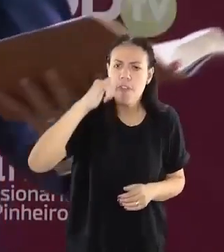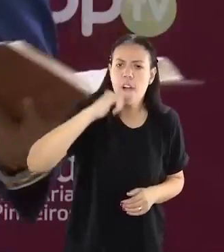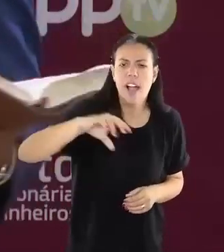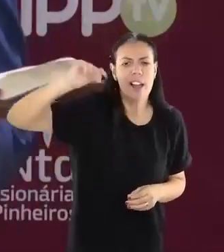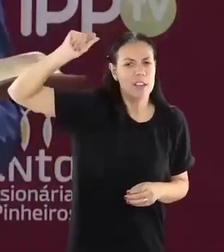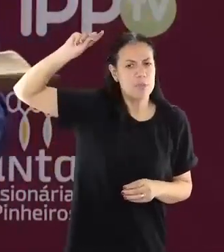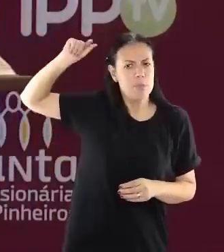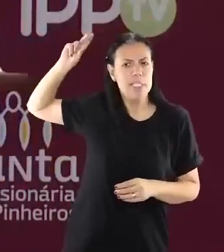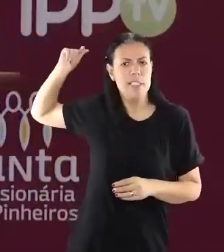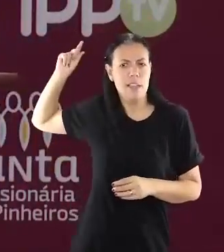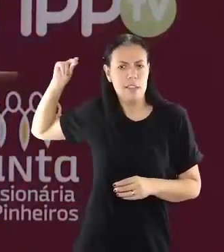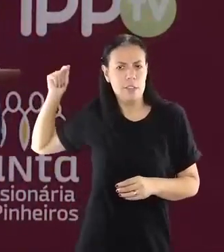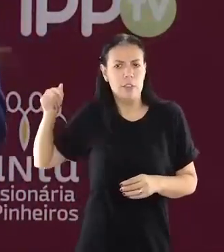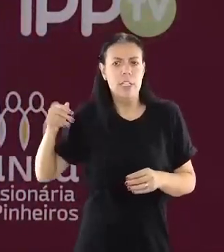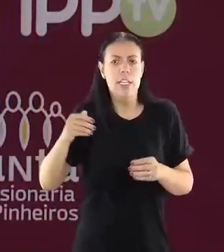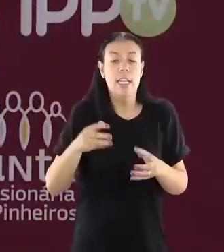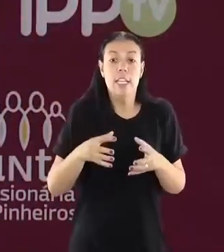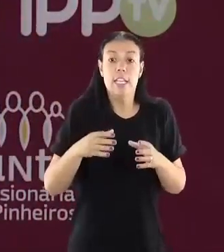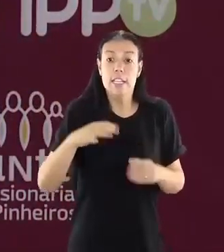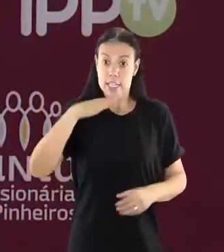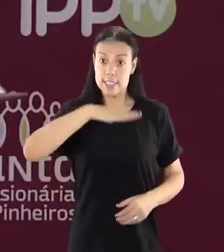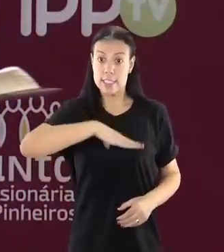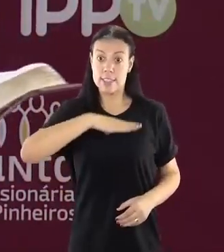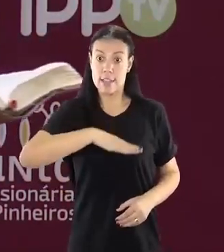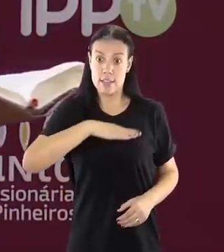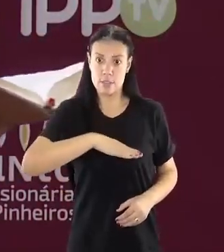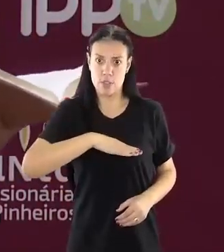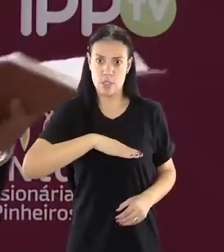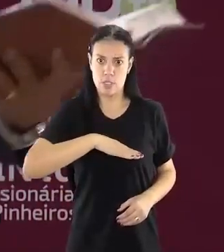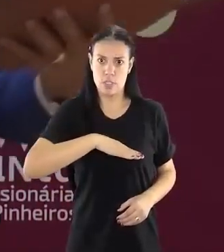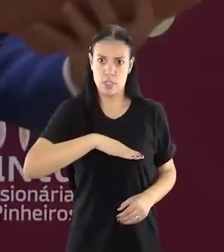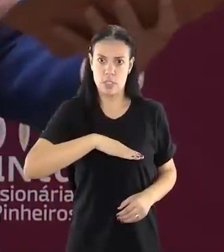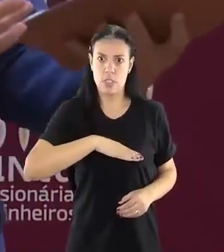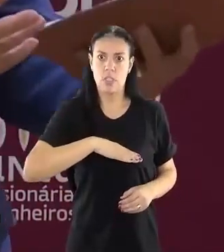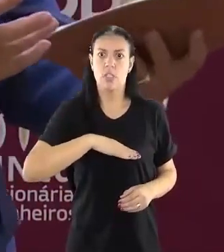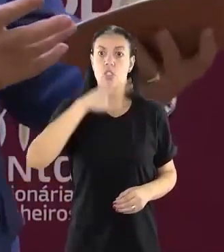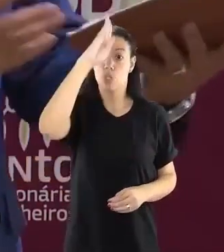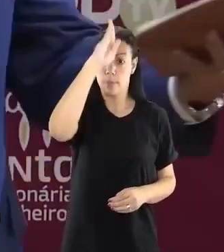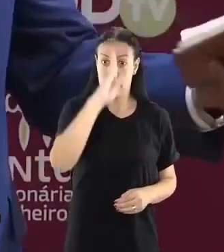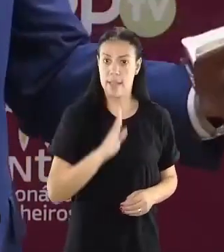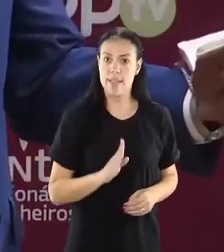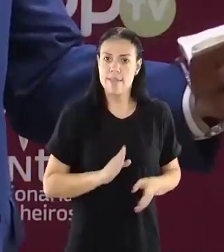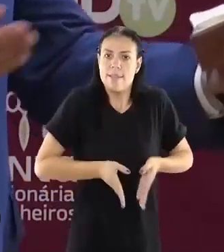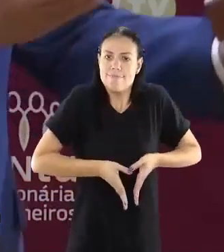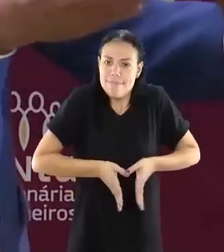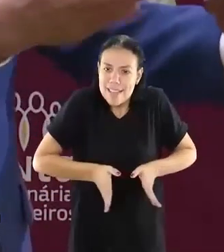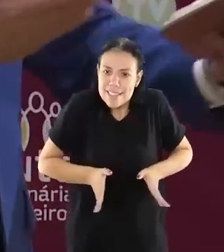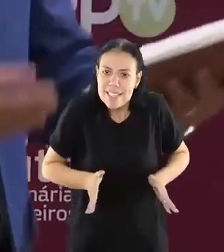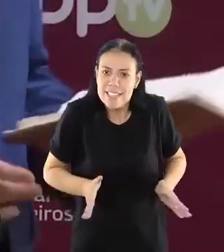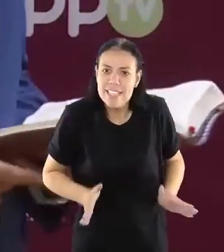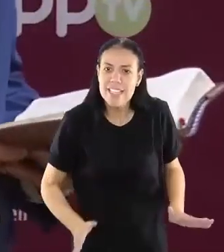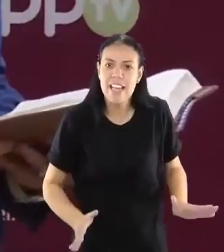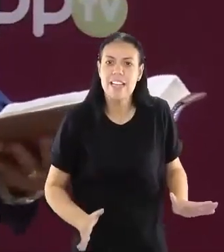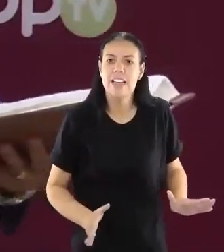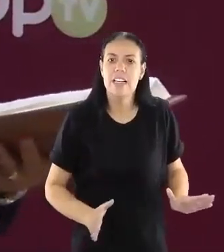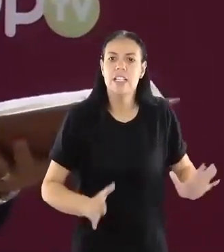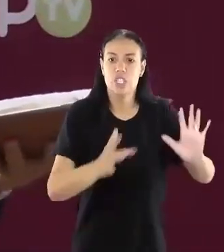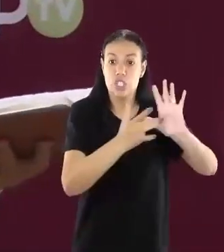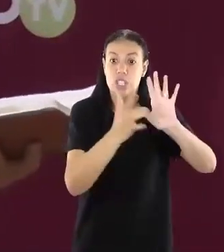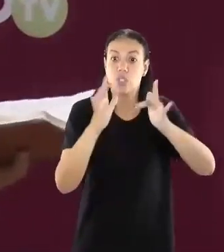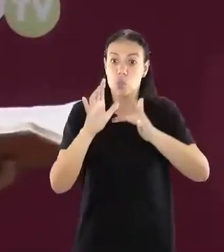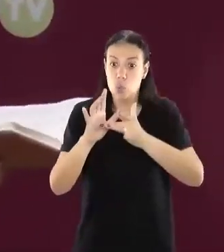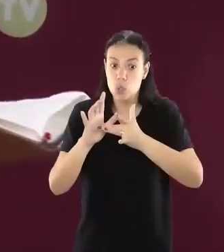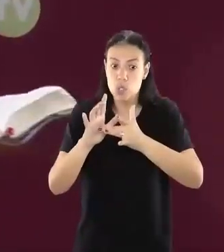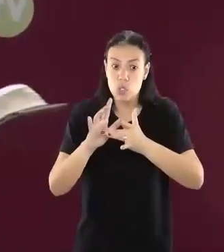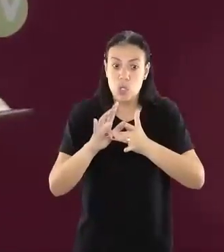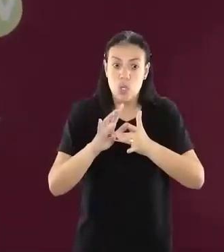berço do Messias, onde nasceria o filho de Davi, na cidade, a casa do pão, nasceria o pão da vida.